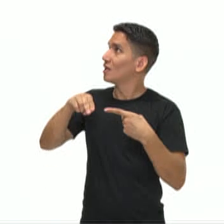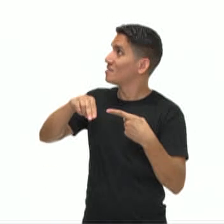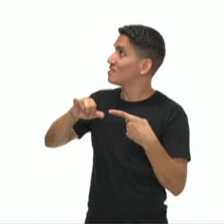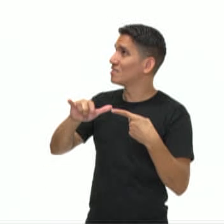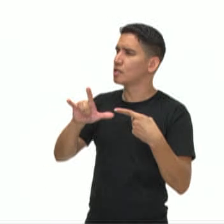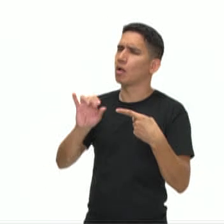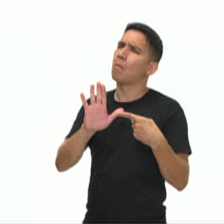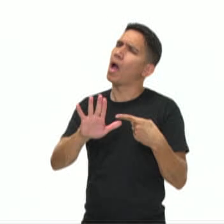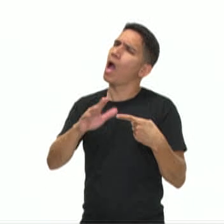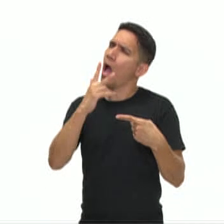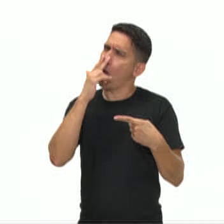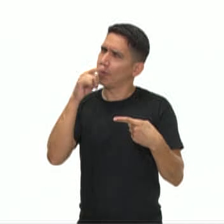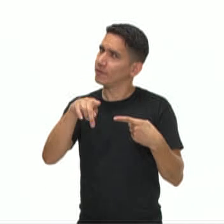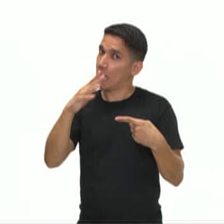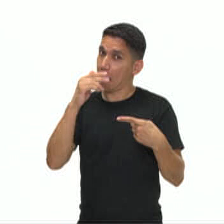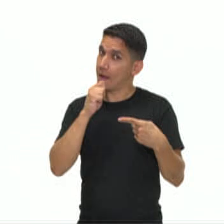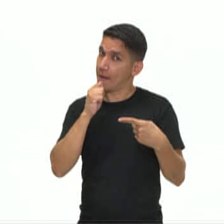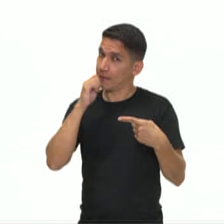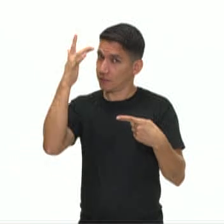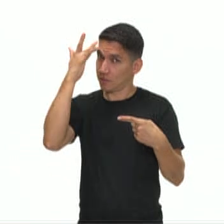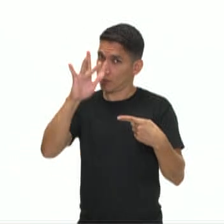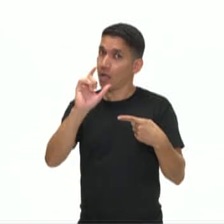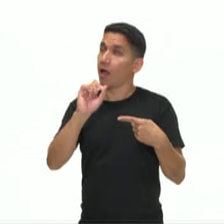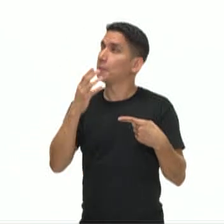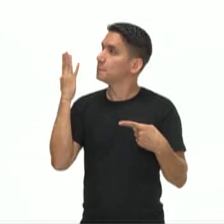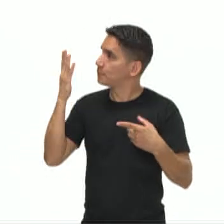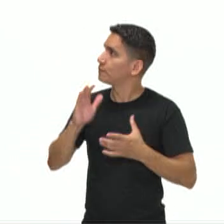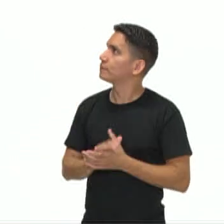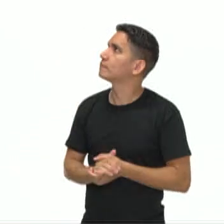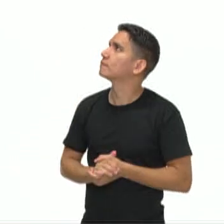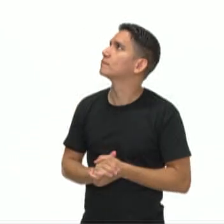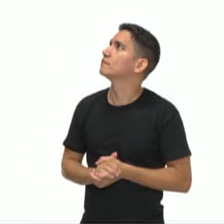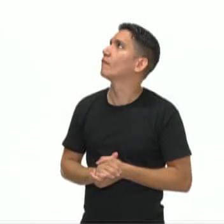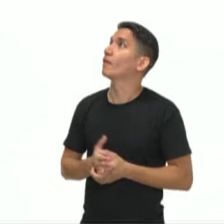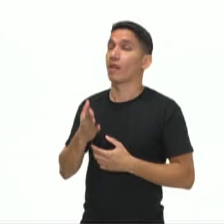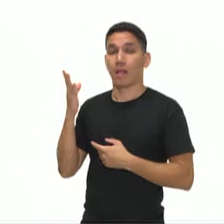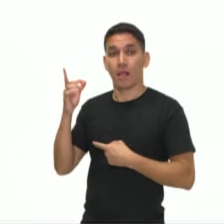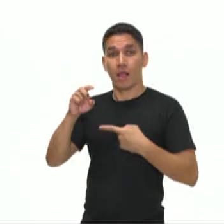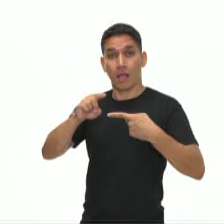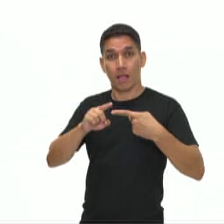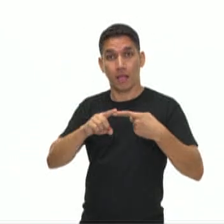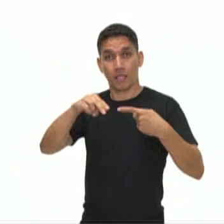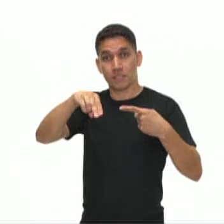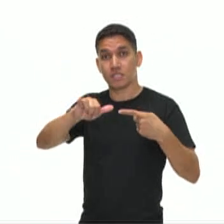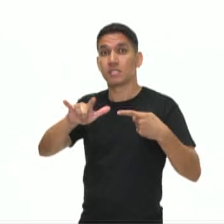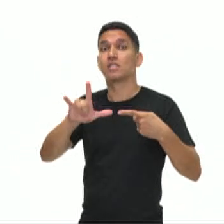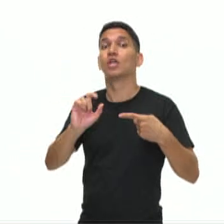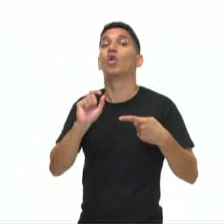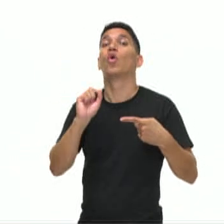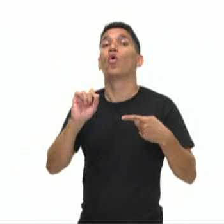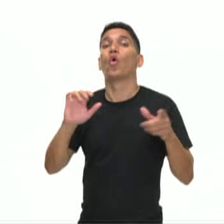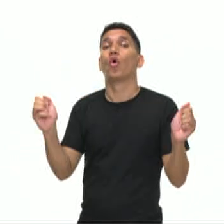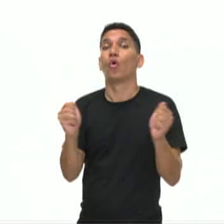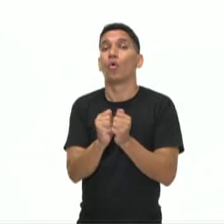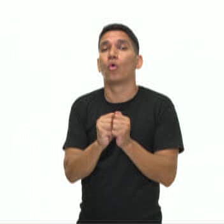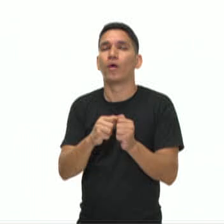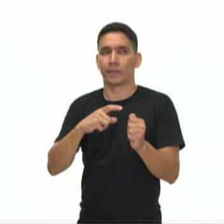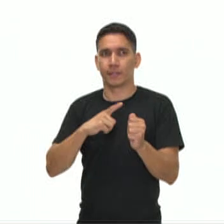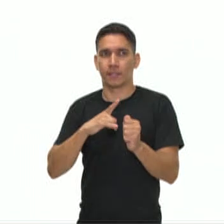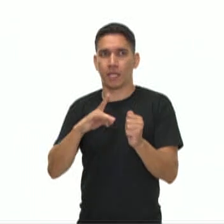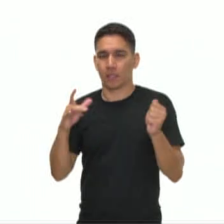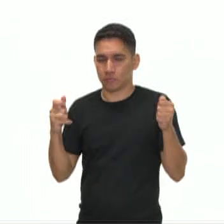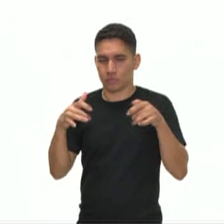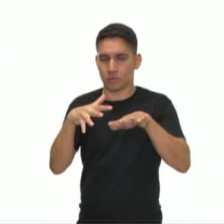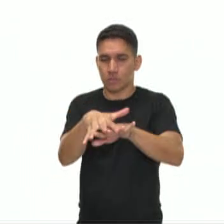eu acho que você não sabia. Isso que eu vou falar agora. O rio Nilo, ele tem confluência, ou seja, está